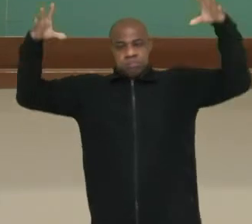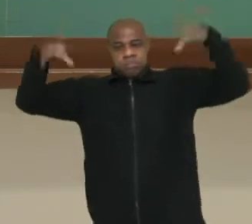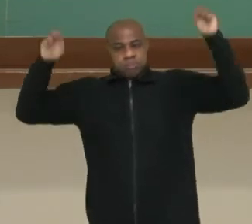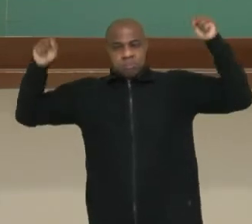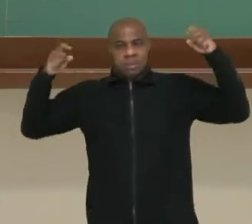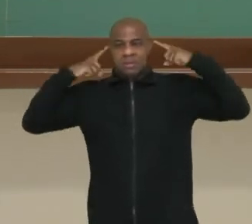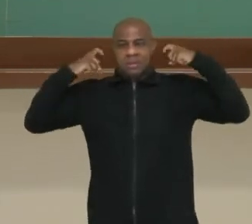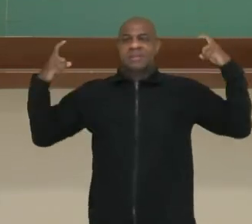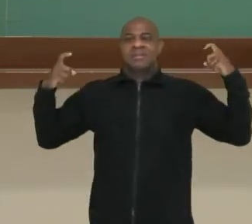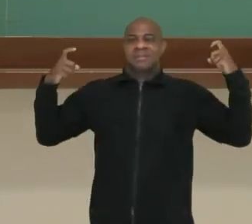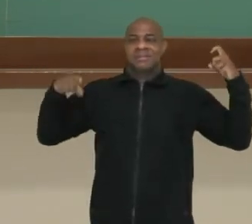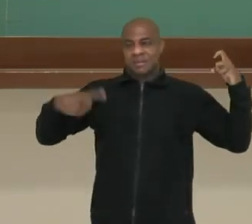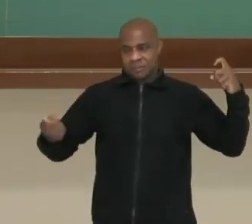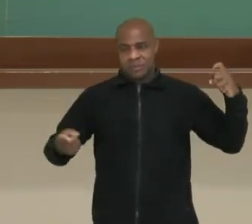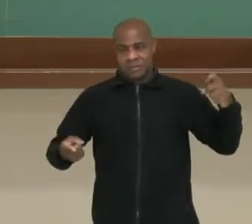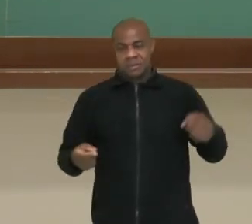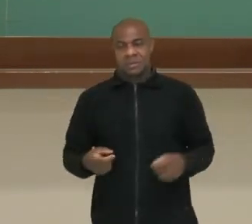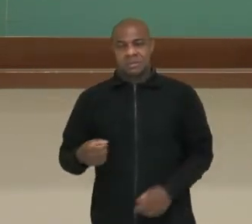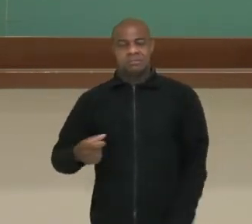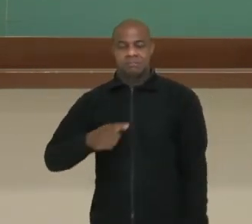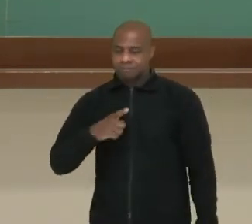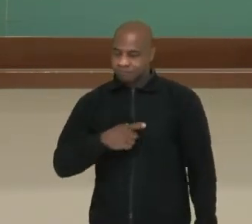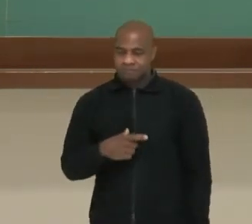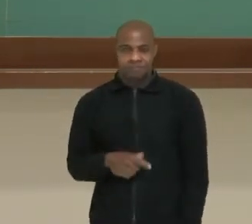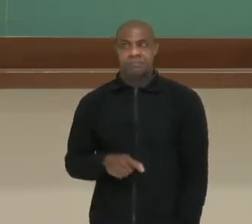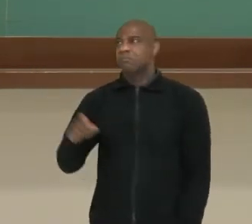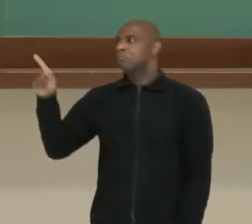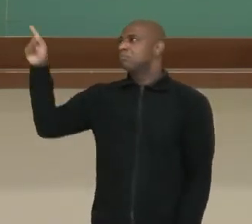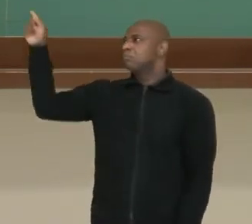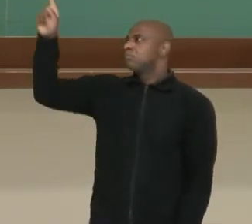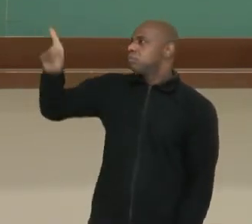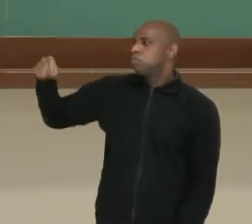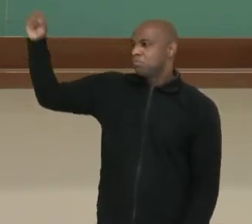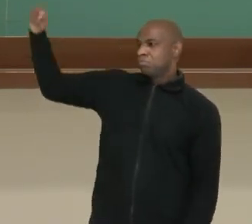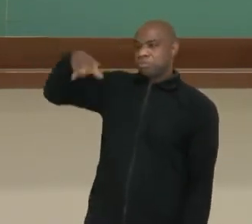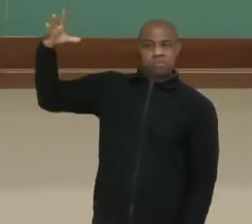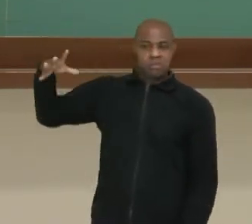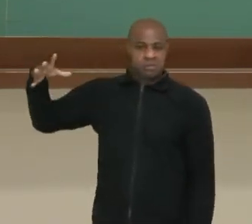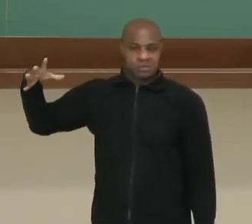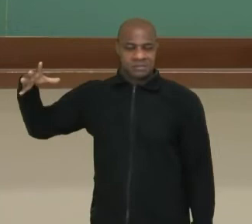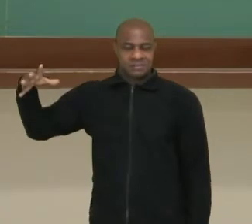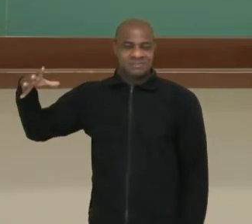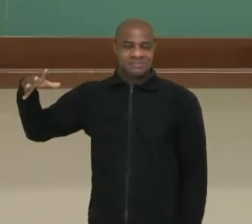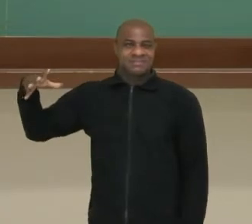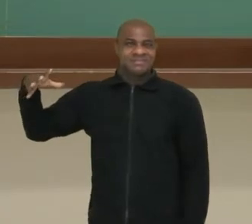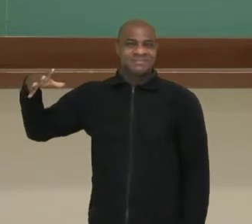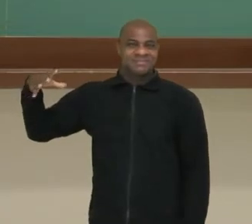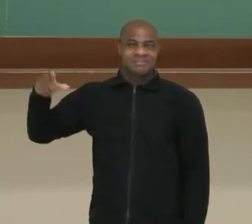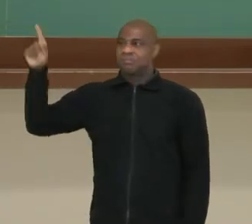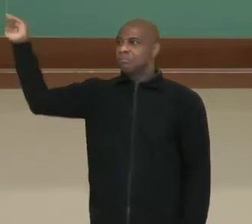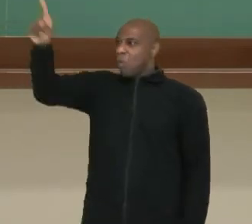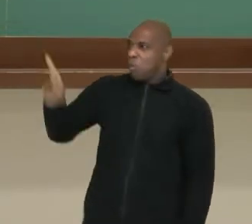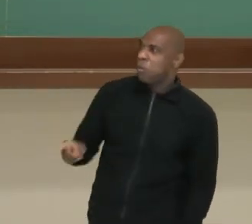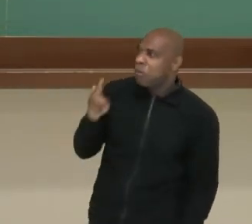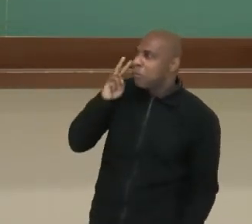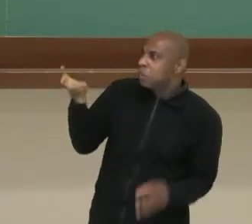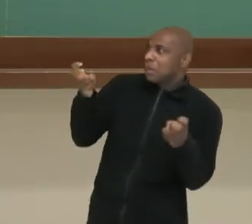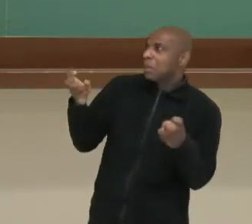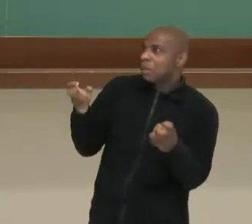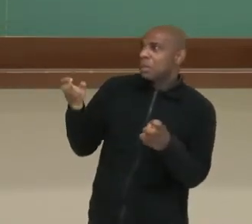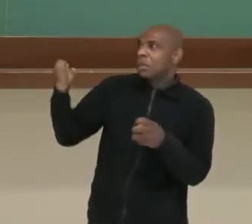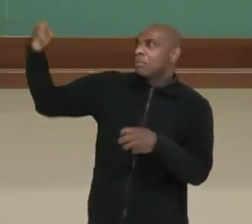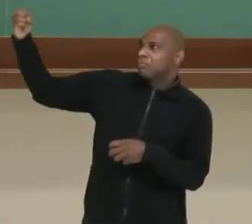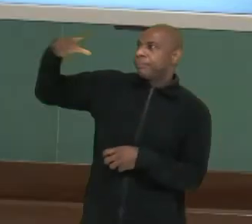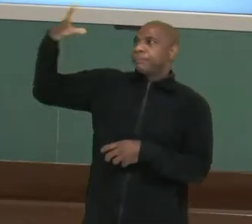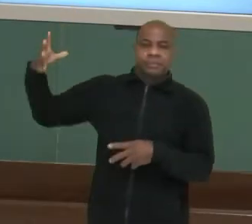som. Tá? Olha que interessante, porque a luz viaja muito mais rápido que o som. Não é verdade? Então, se